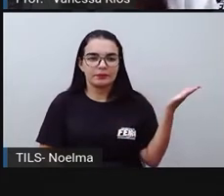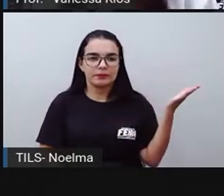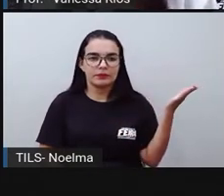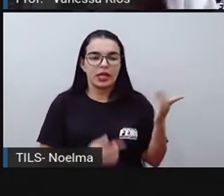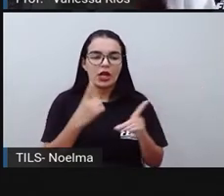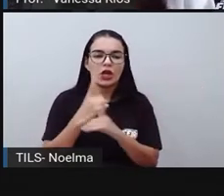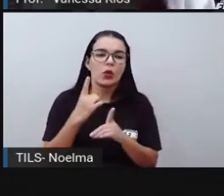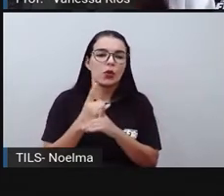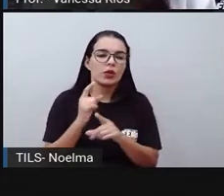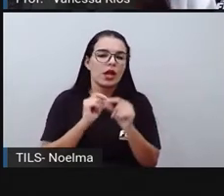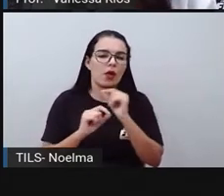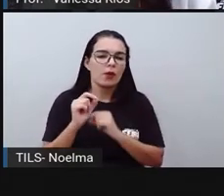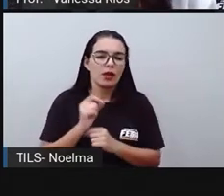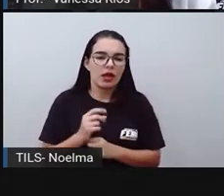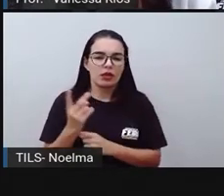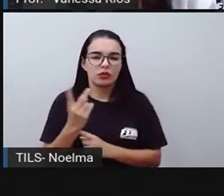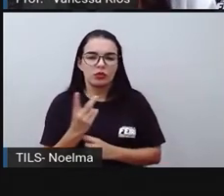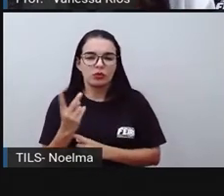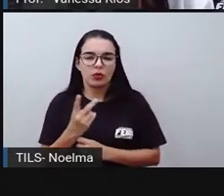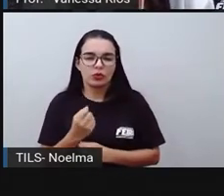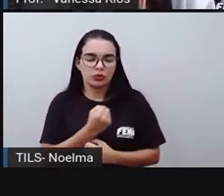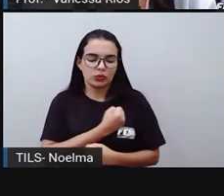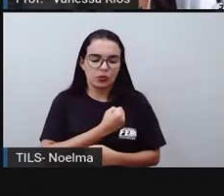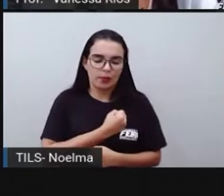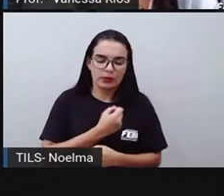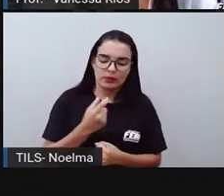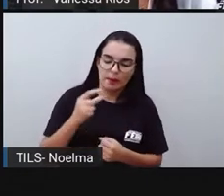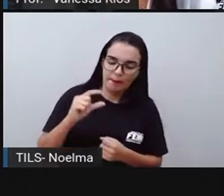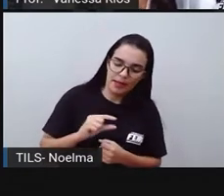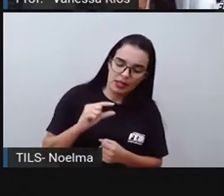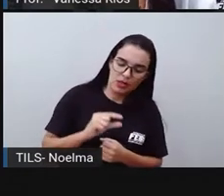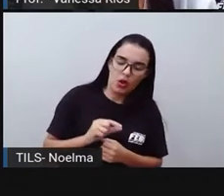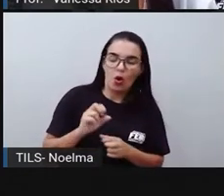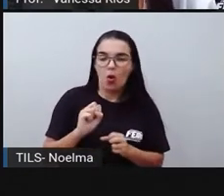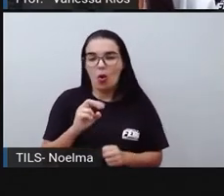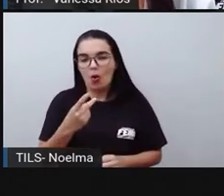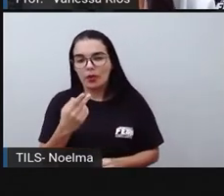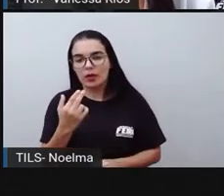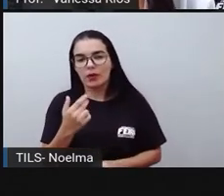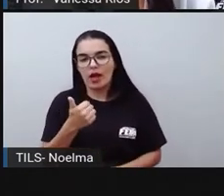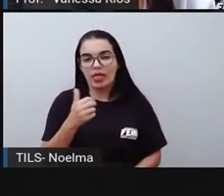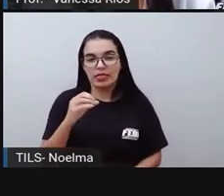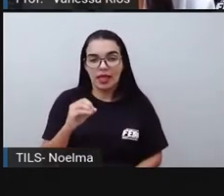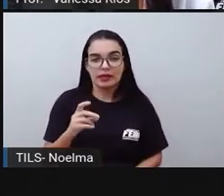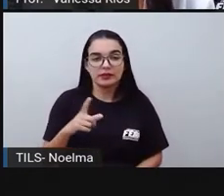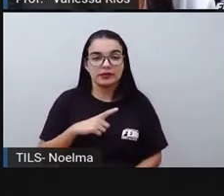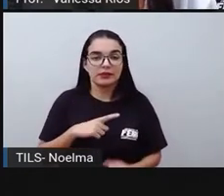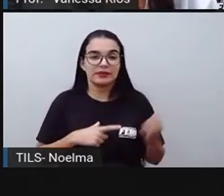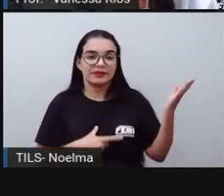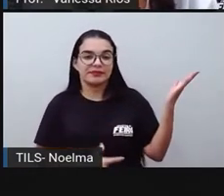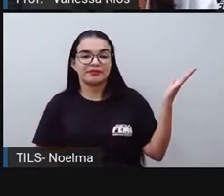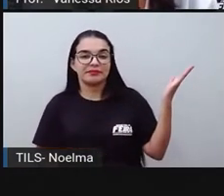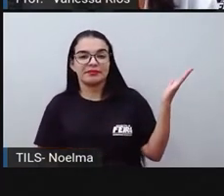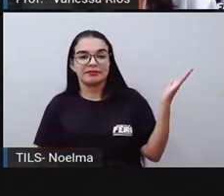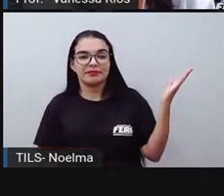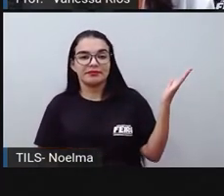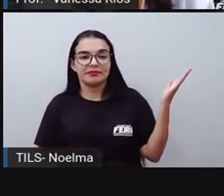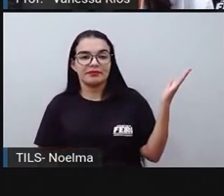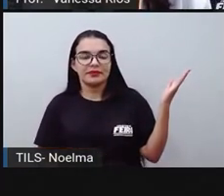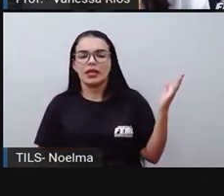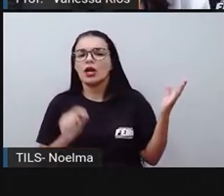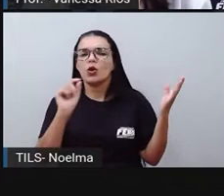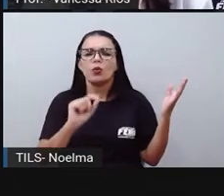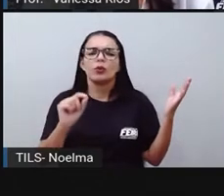encontrar o produto entre dois números menores ou iguais a 10, nós utilizamos aqui esta tabuada. E o que é